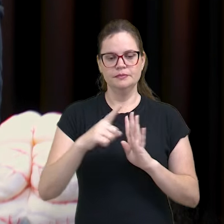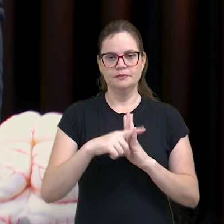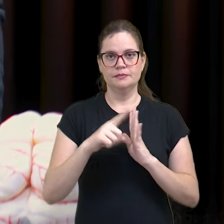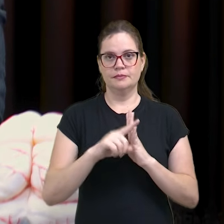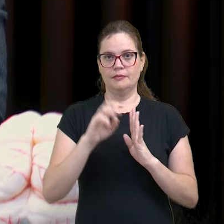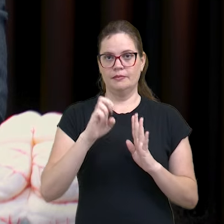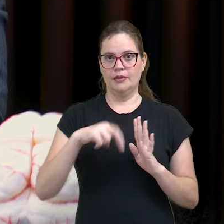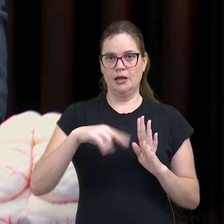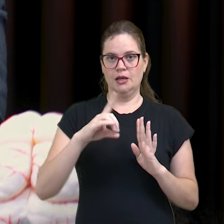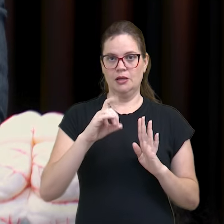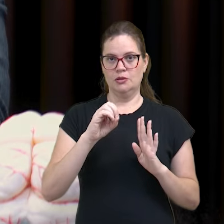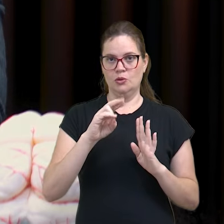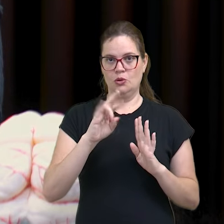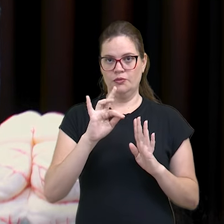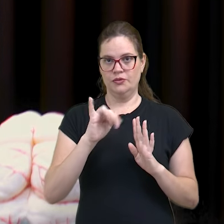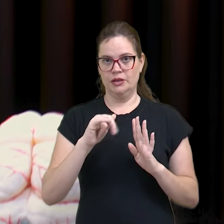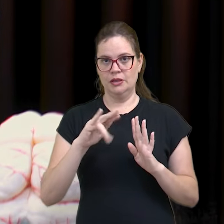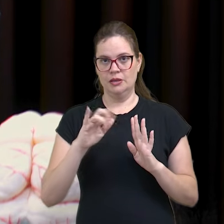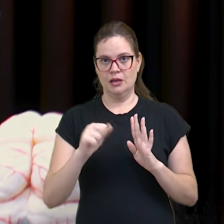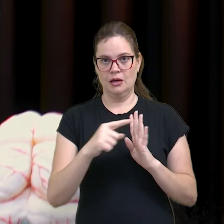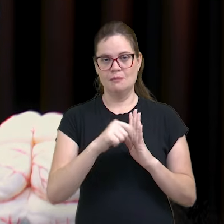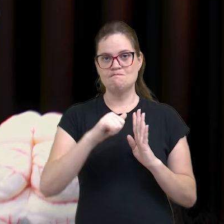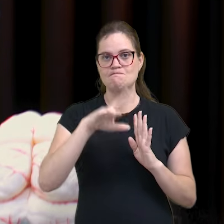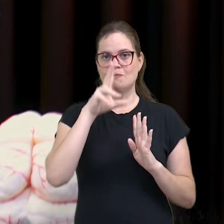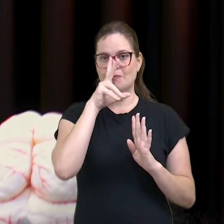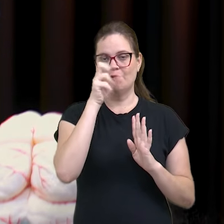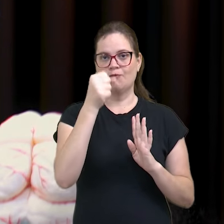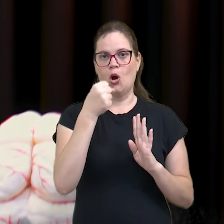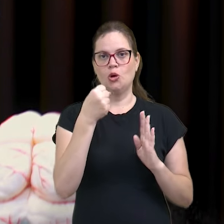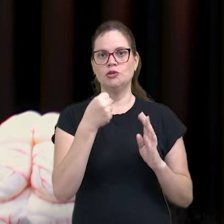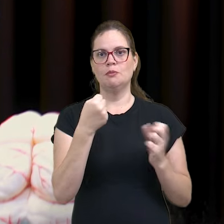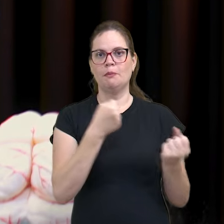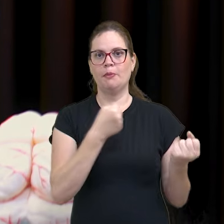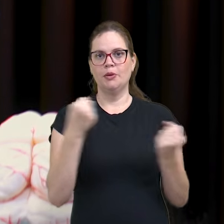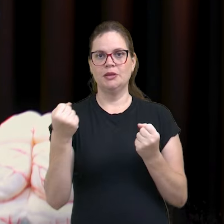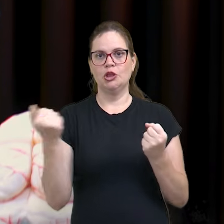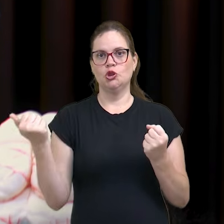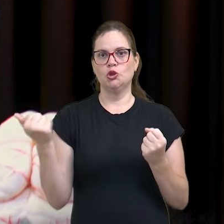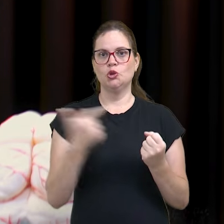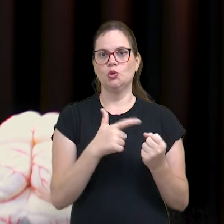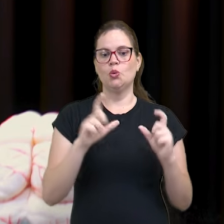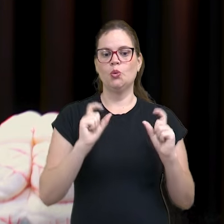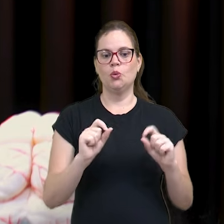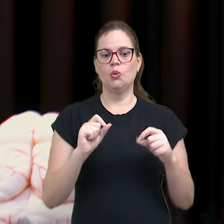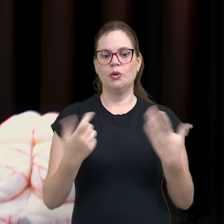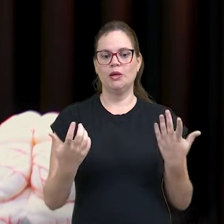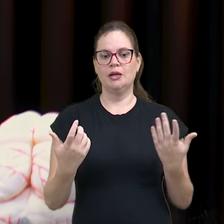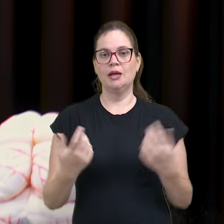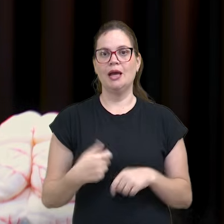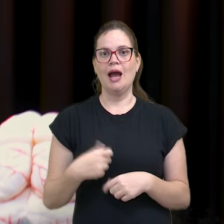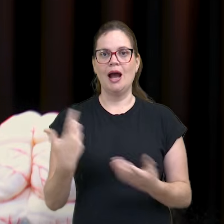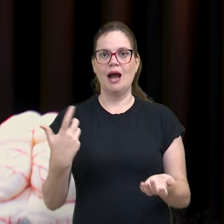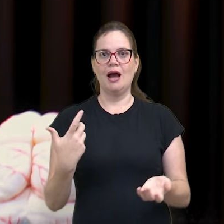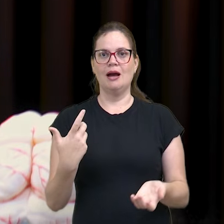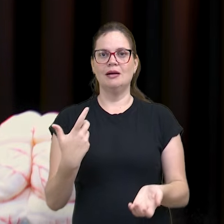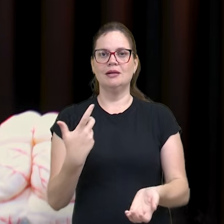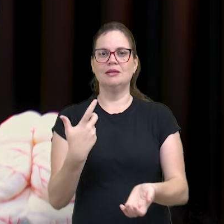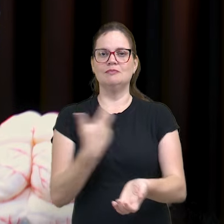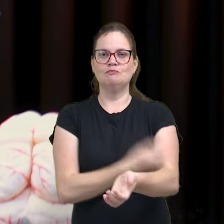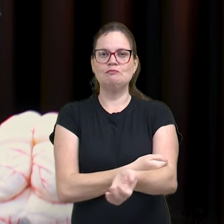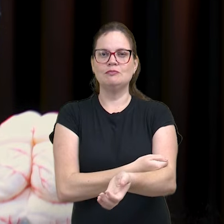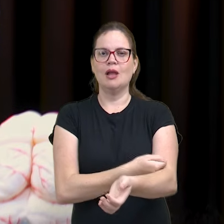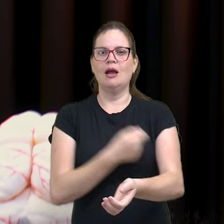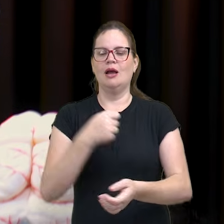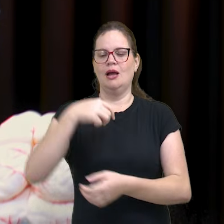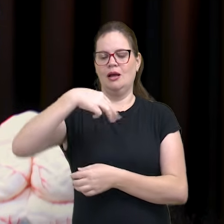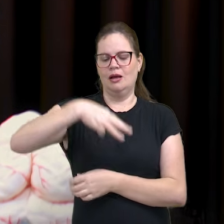comida. Então, a endorfina, ela é mais poderosa do que o anestésico